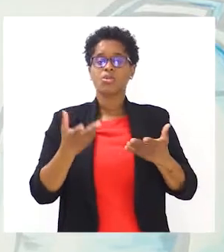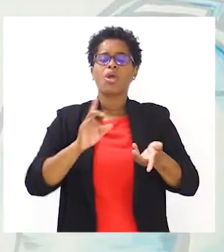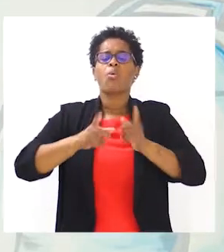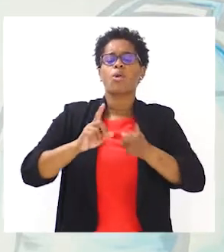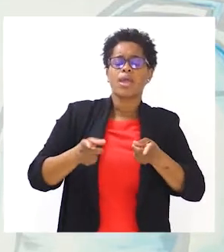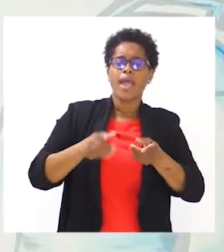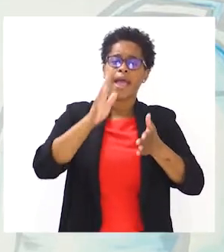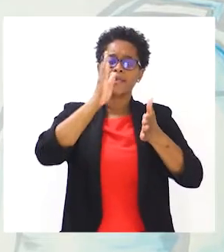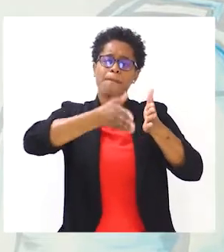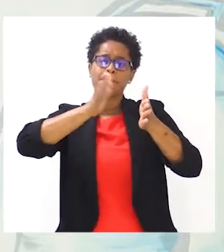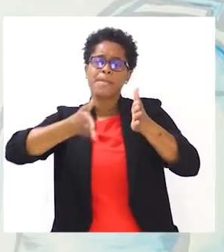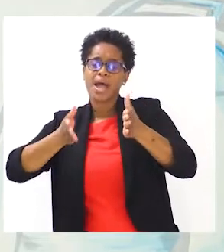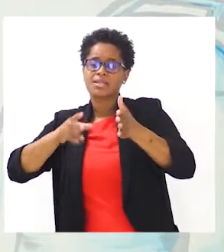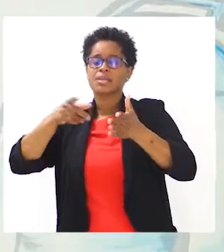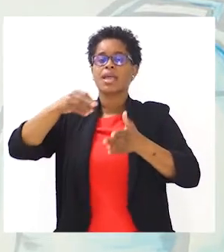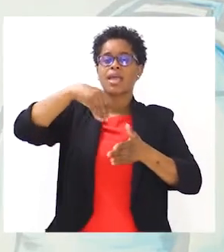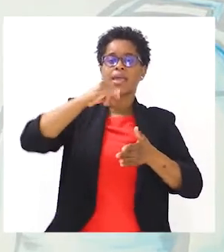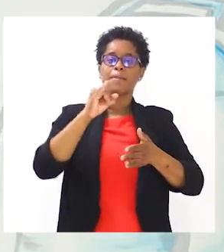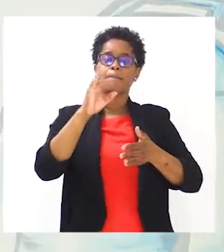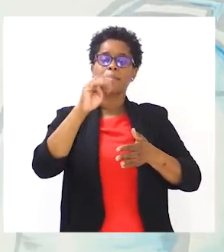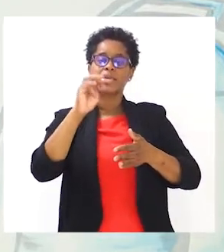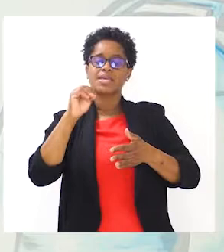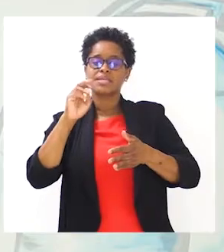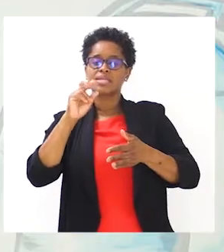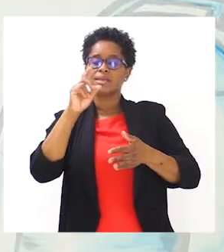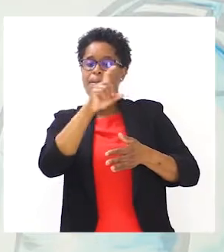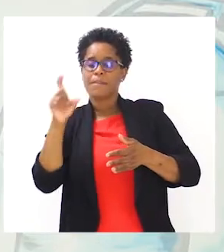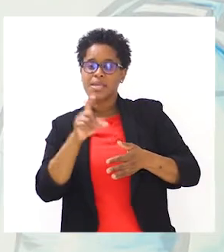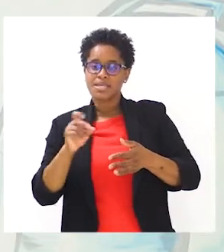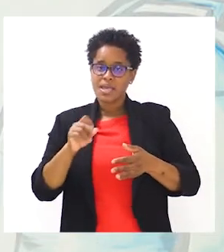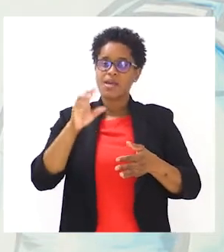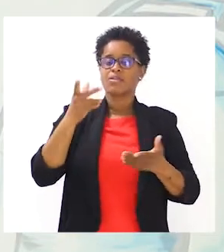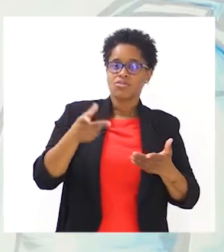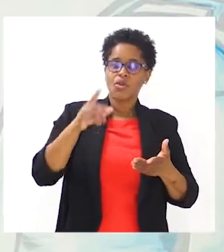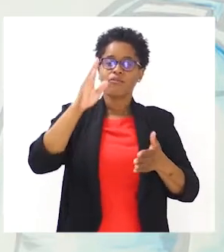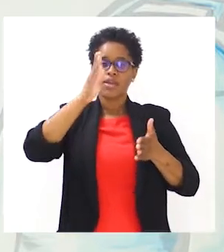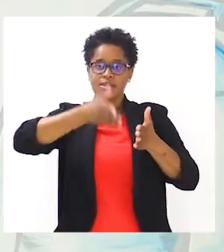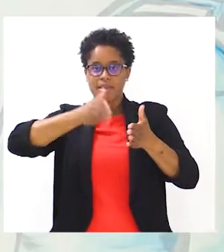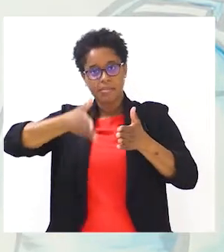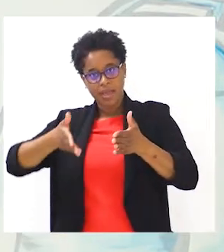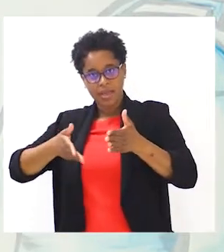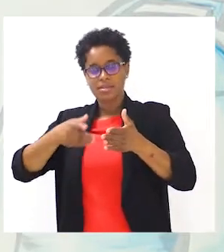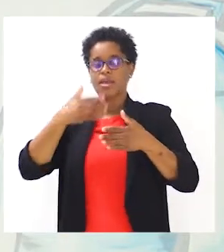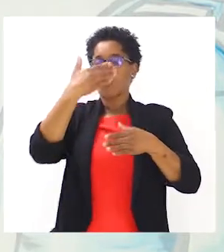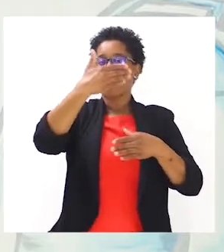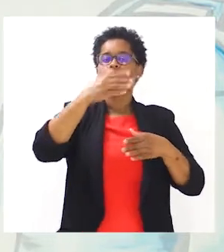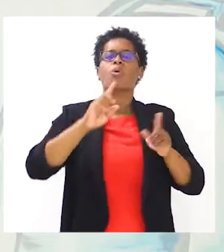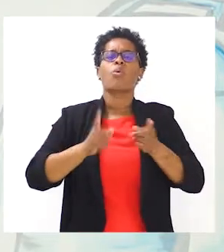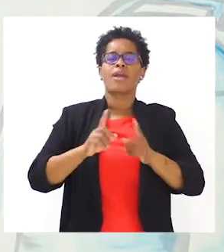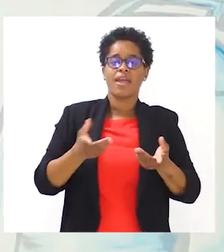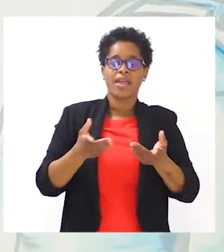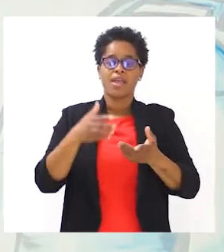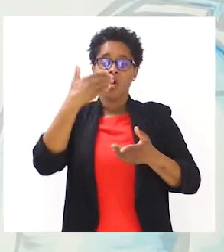a pizza foi, isso, dividida. E 1 é o quê? 1 é